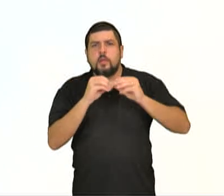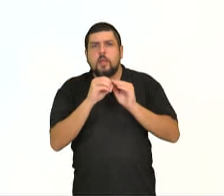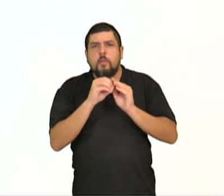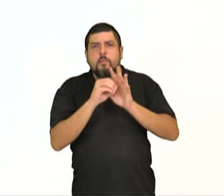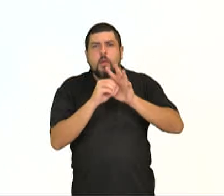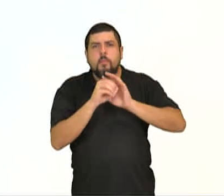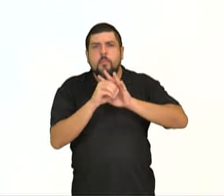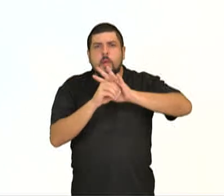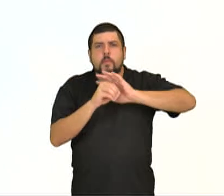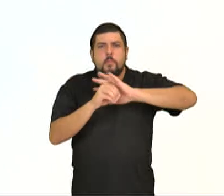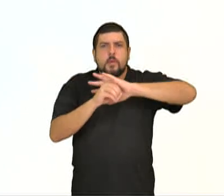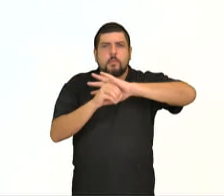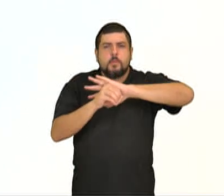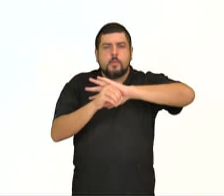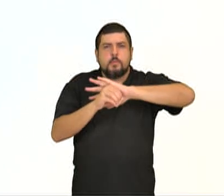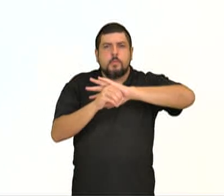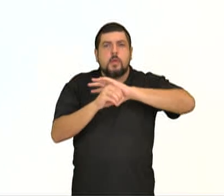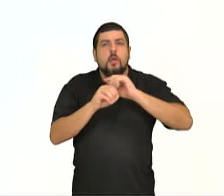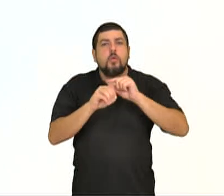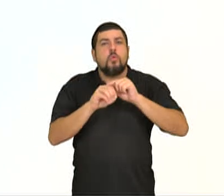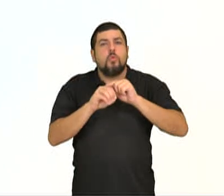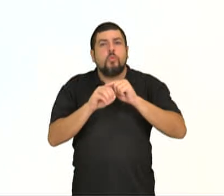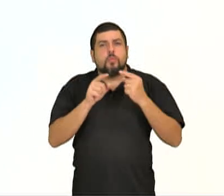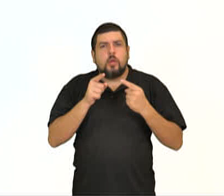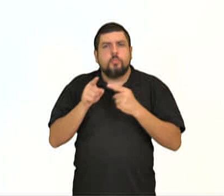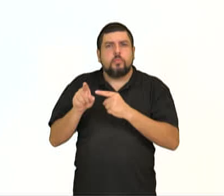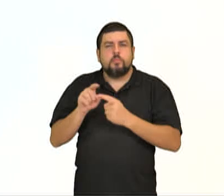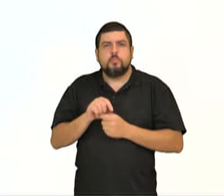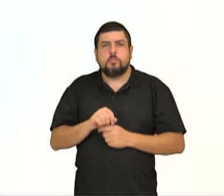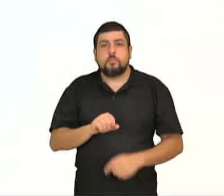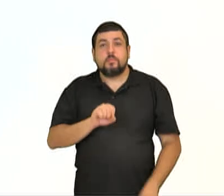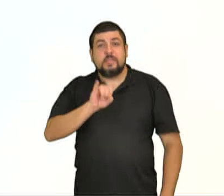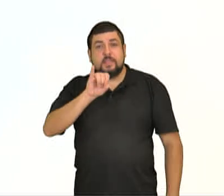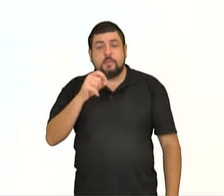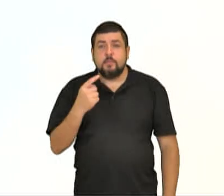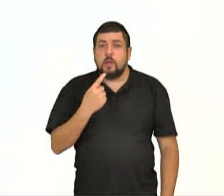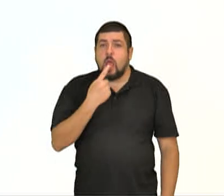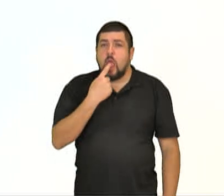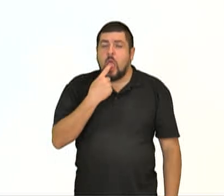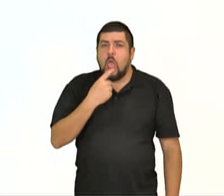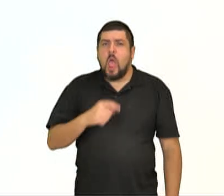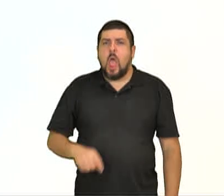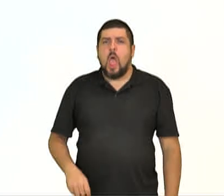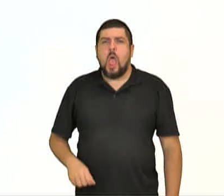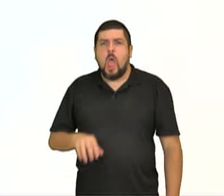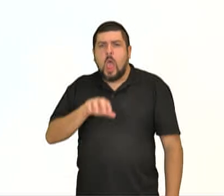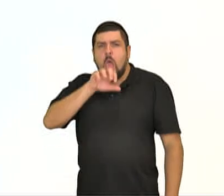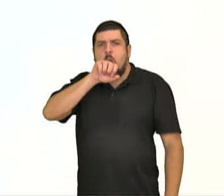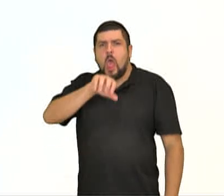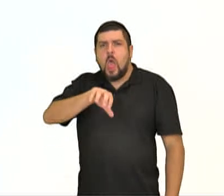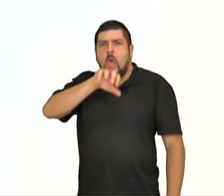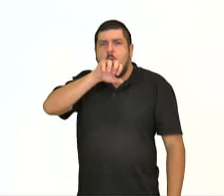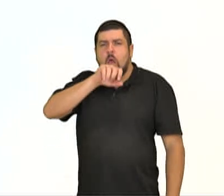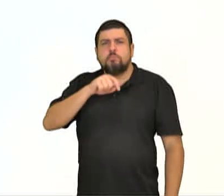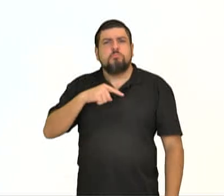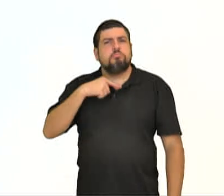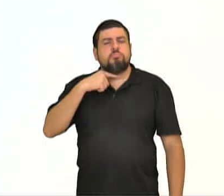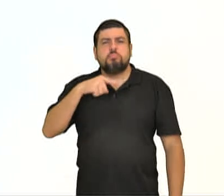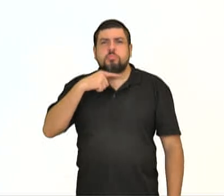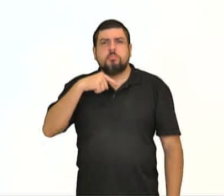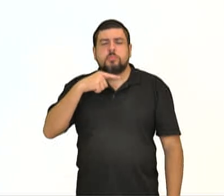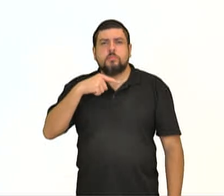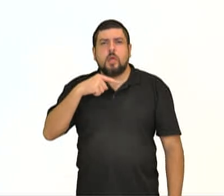nas cavidades nasais. Então, se a gente respira pela boca, todos esses processos não acabam acontecendo, o